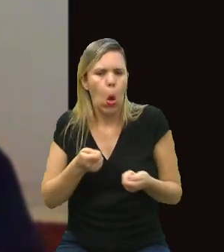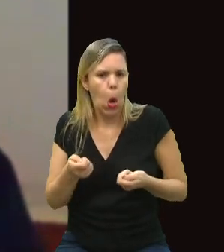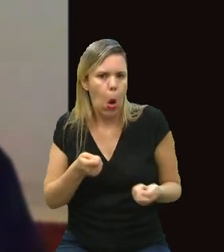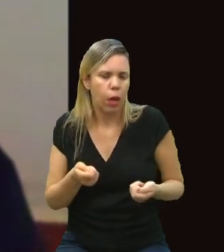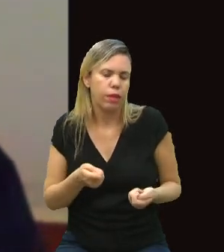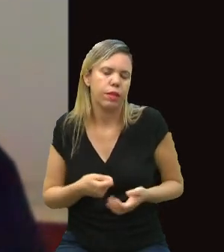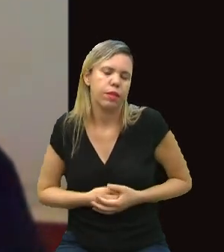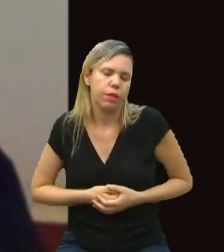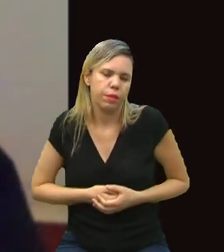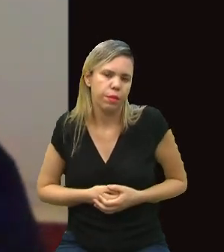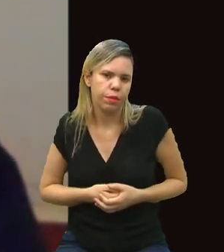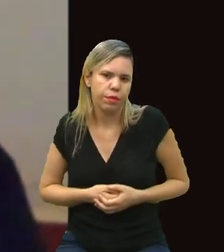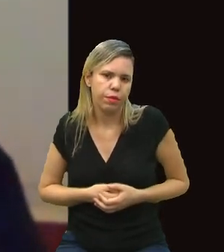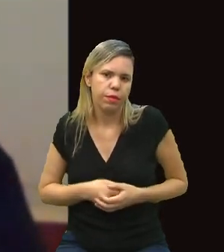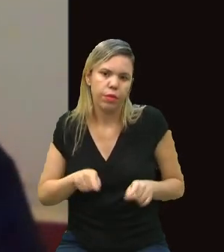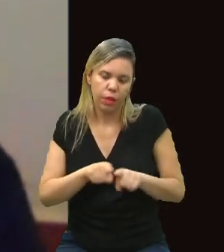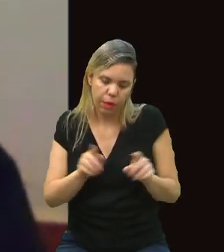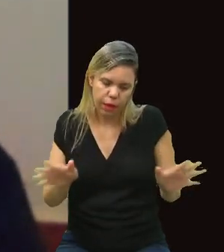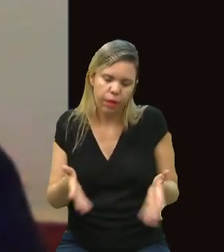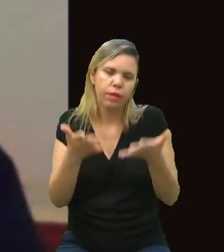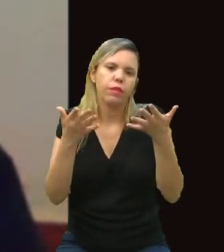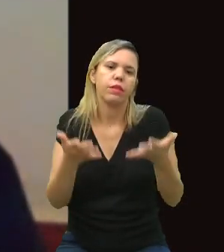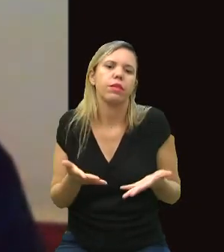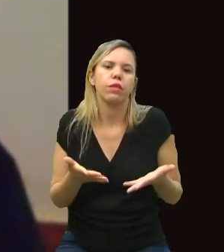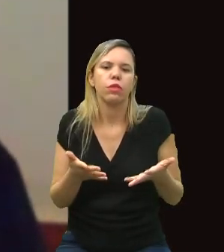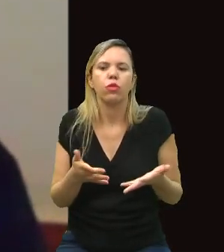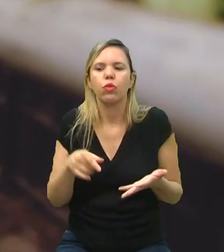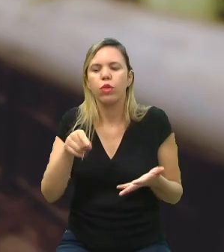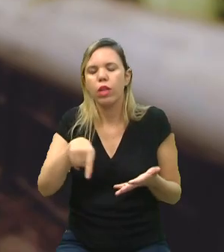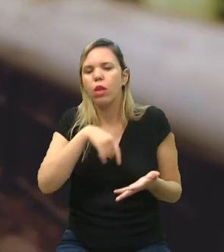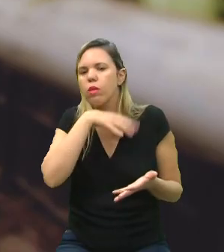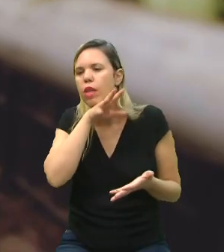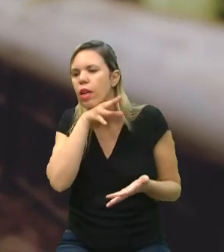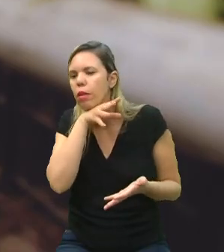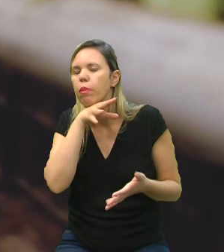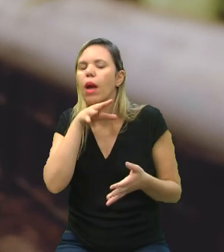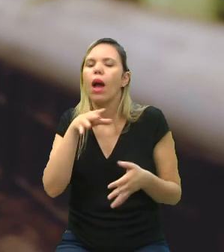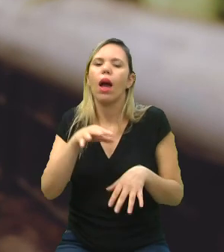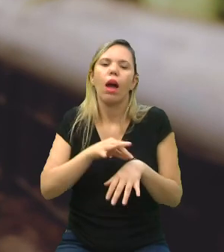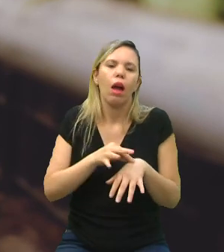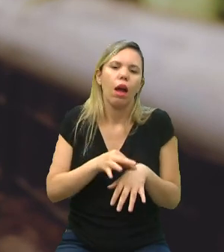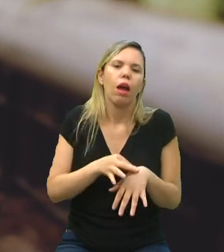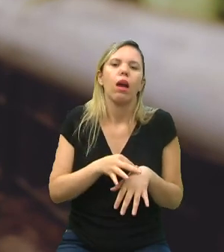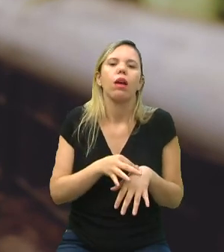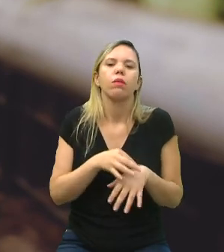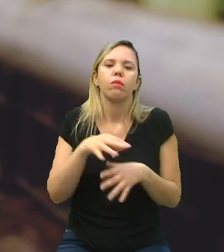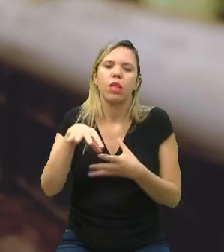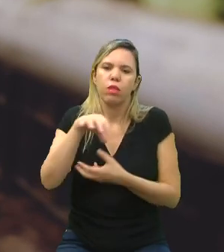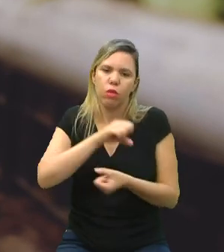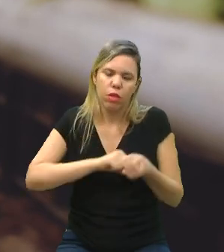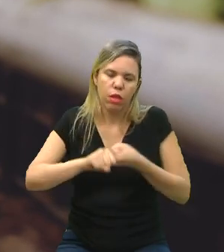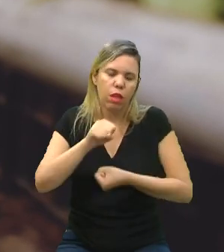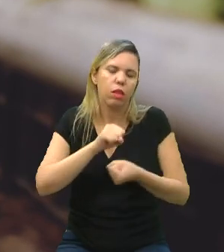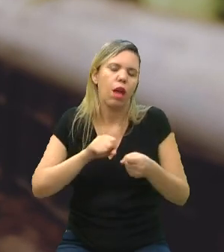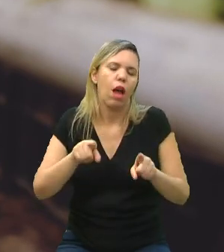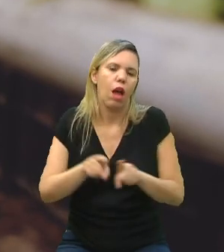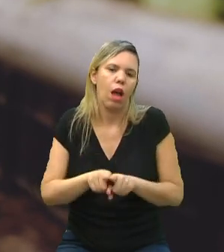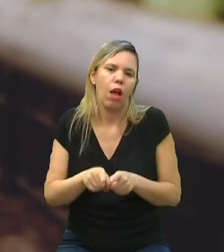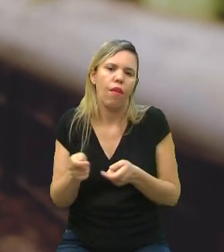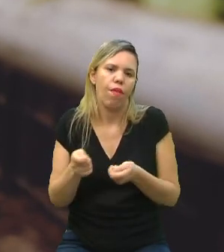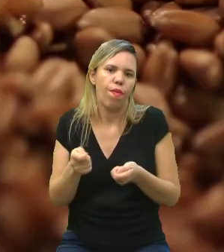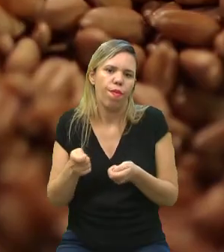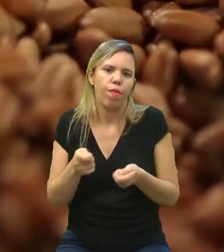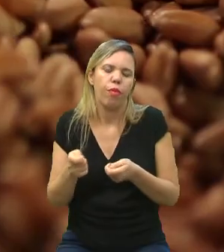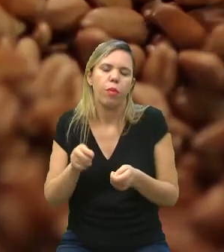mais sustentável e menos intensiva em carbono. Por exemplo, a partir de solos mais bem